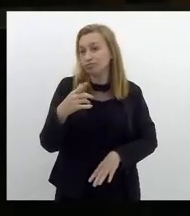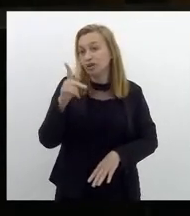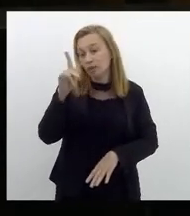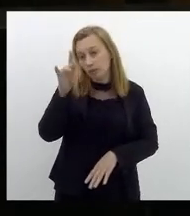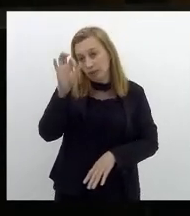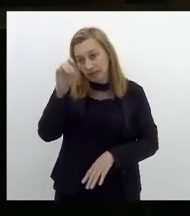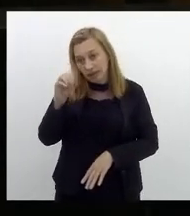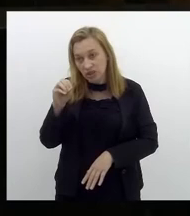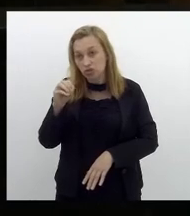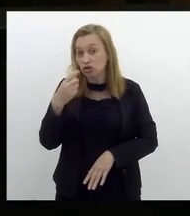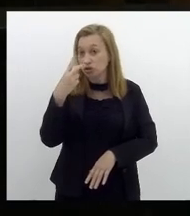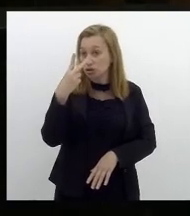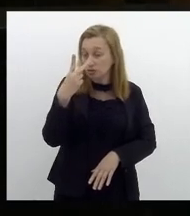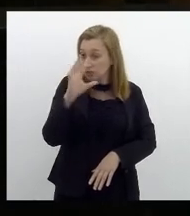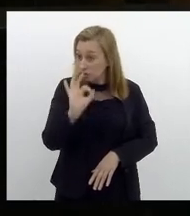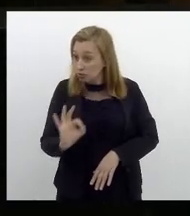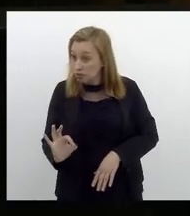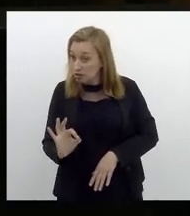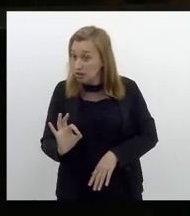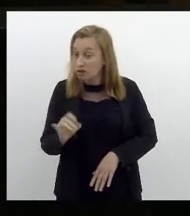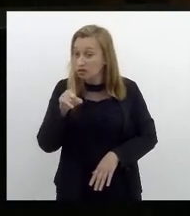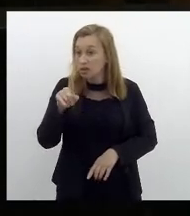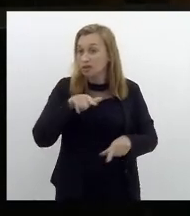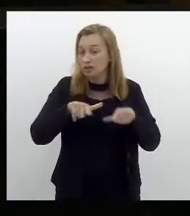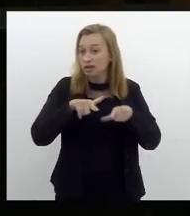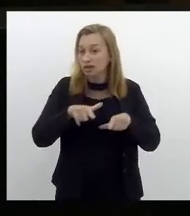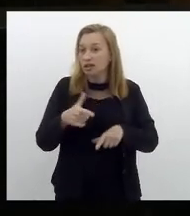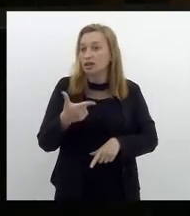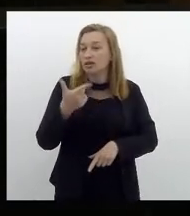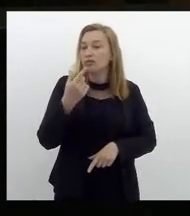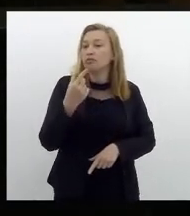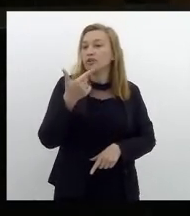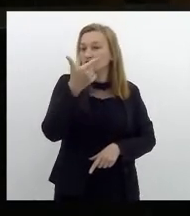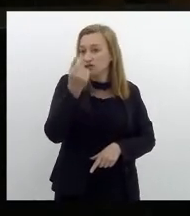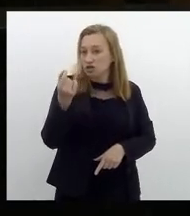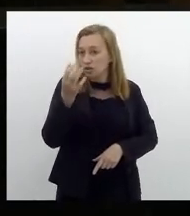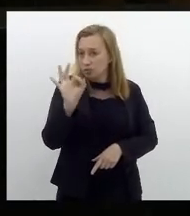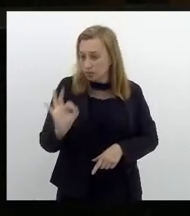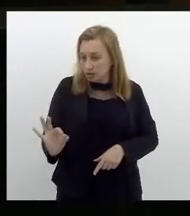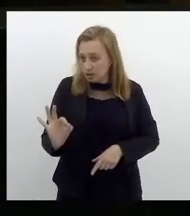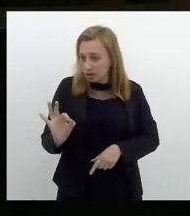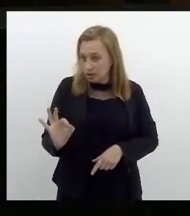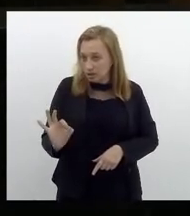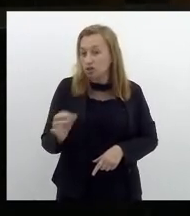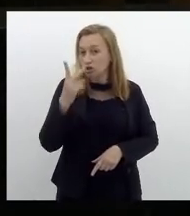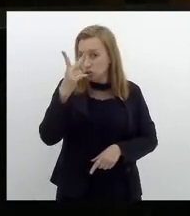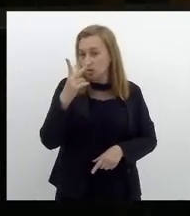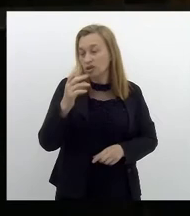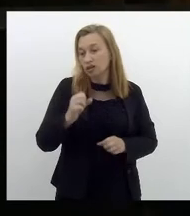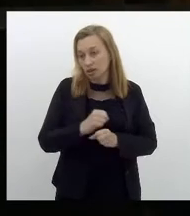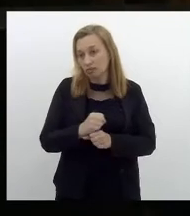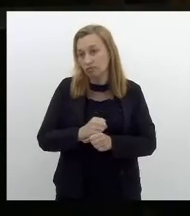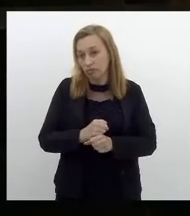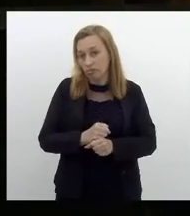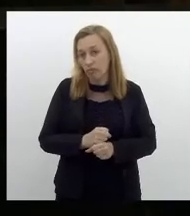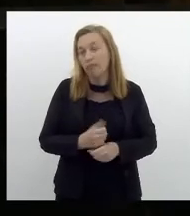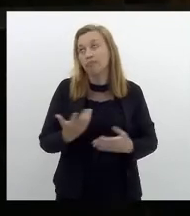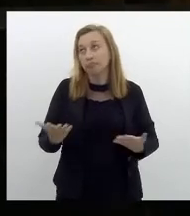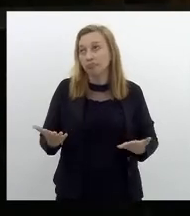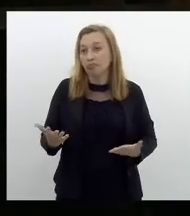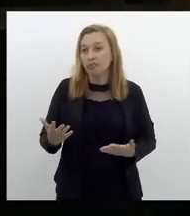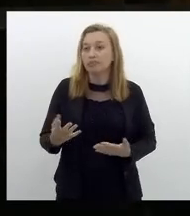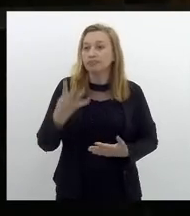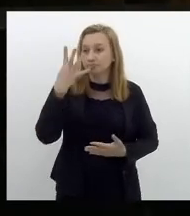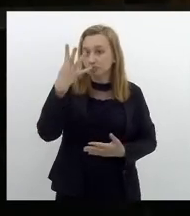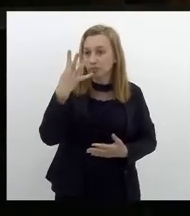de 20%, você vai trabalhar mais 20% de 2 anos, que dá